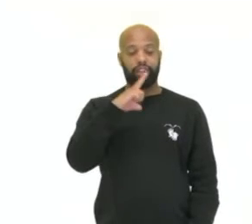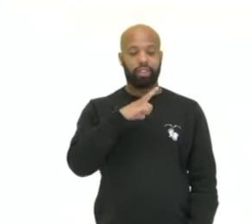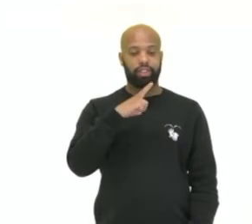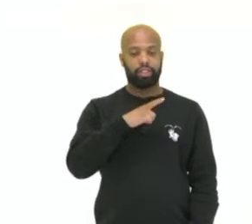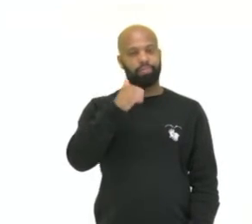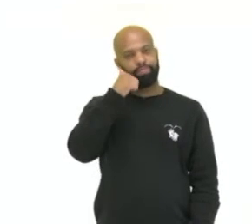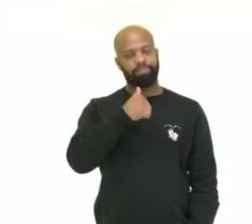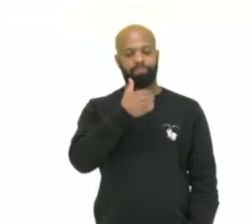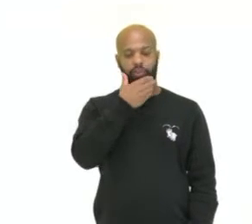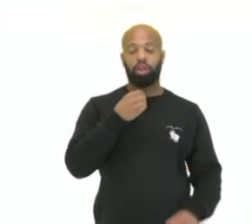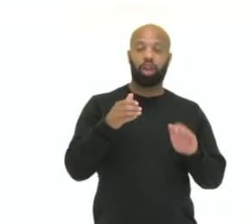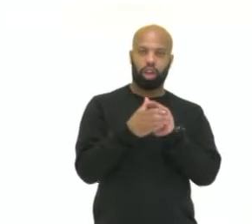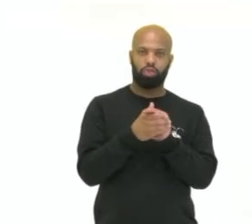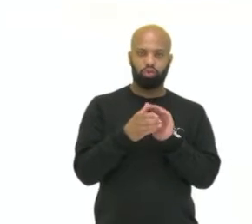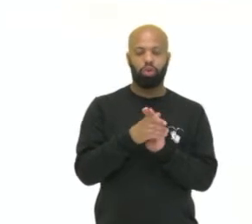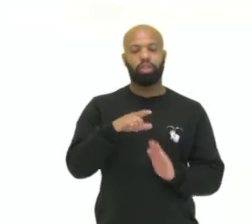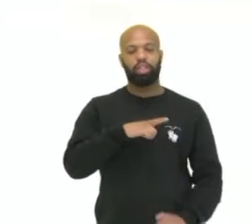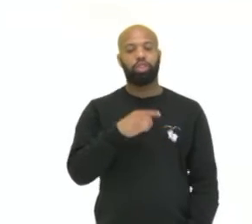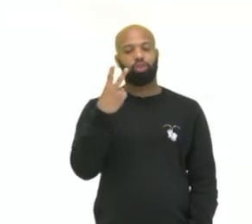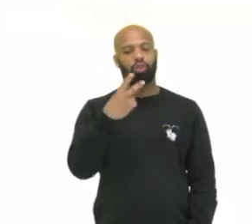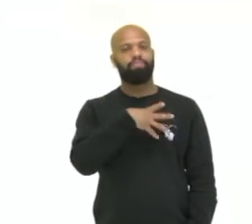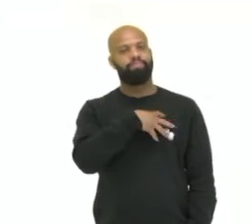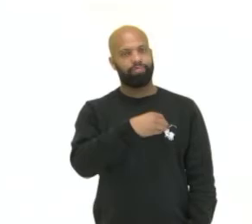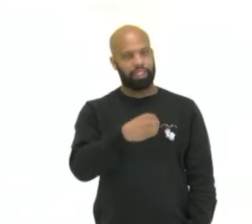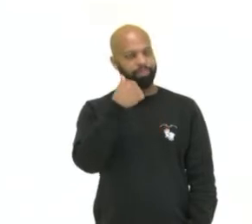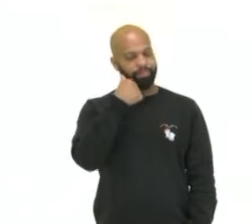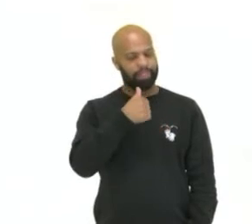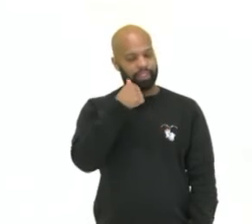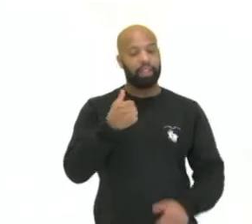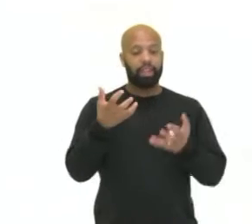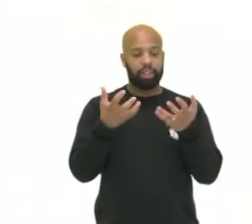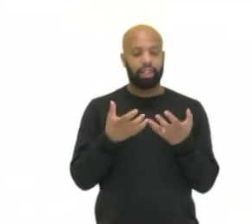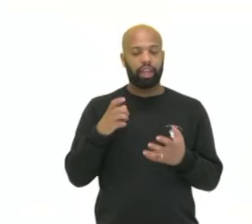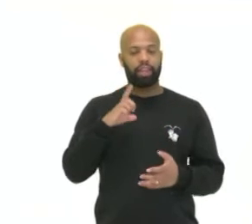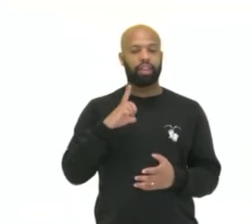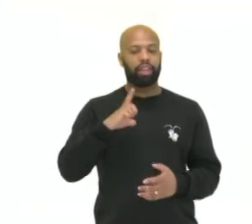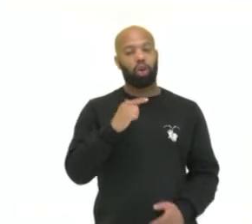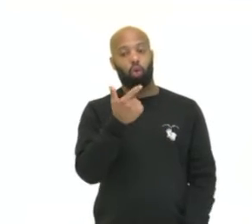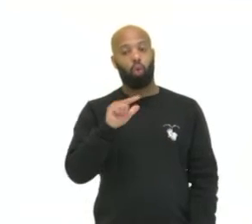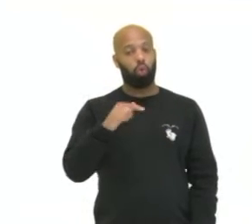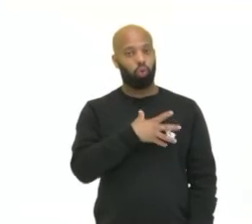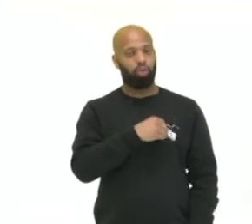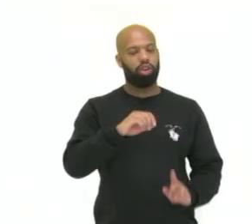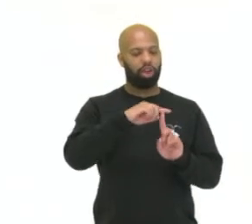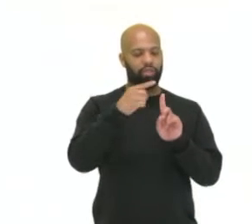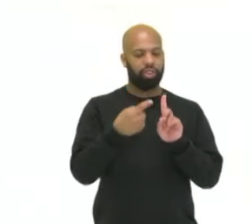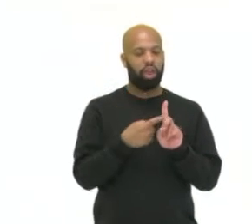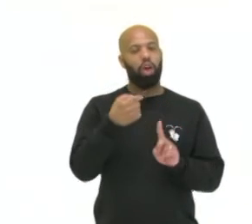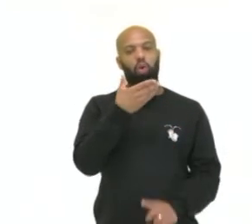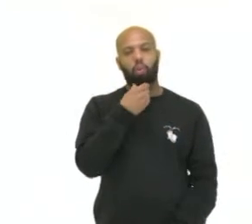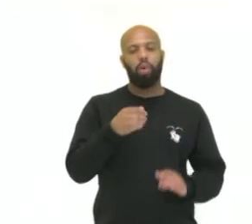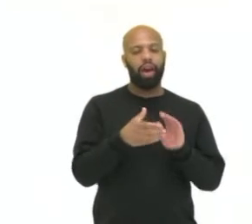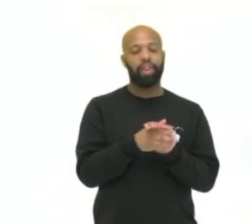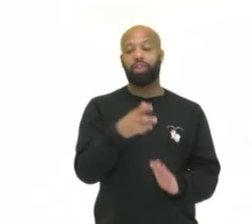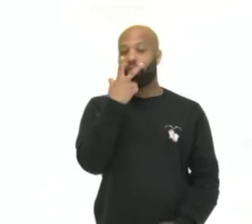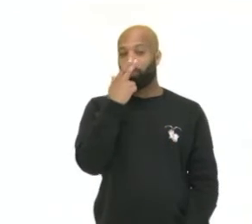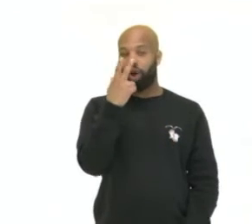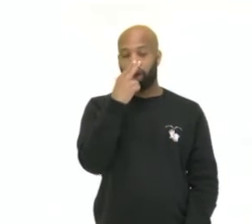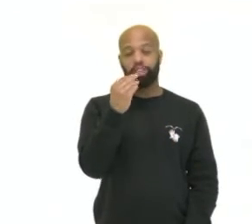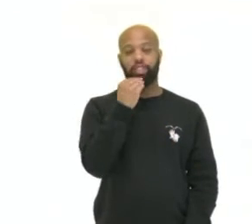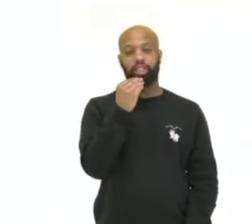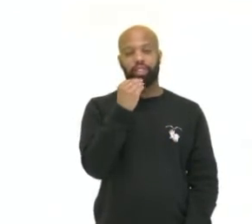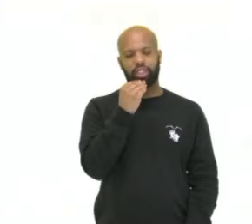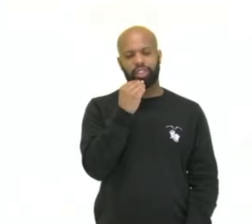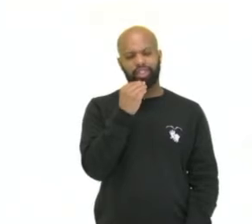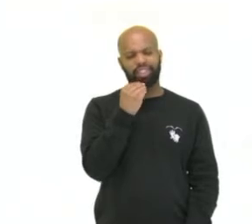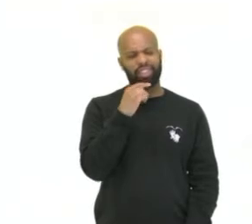Então, um casal possui 2 filhas e planeja ter outro filho. O marido acredita que, pelas chances, que